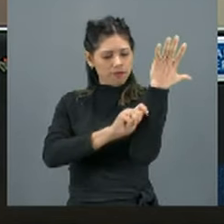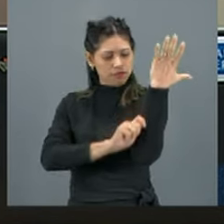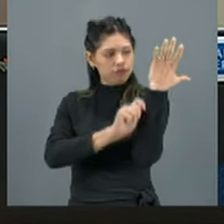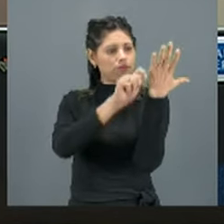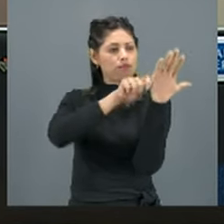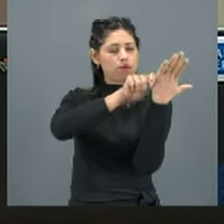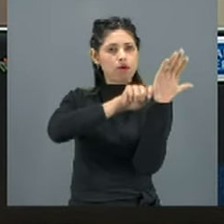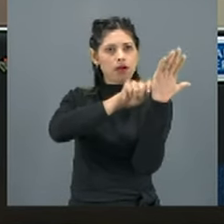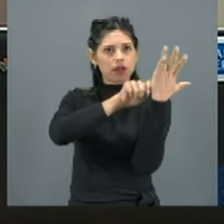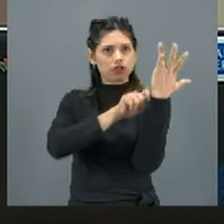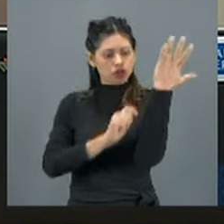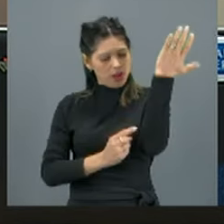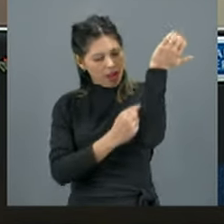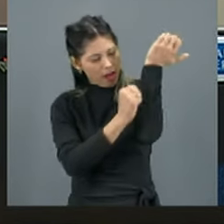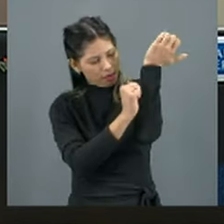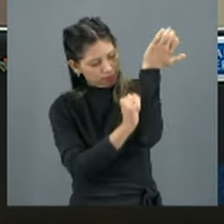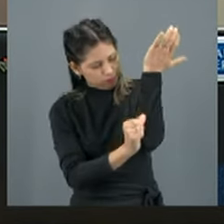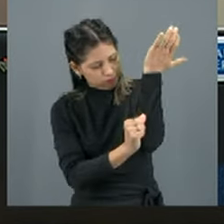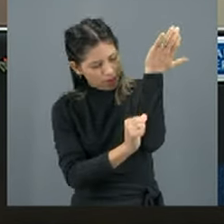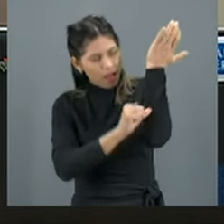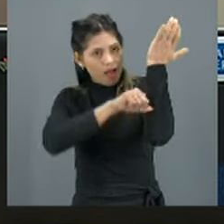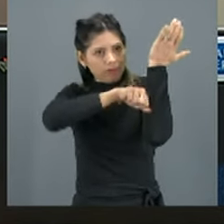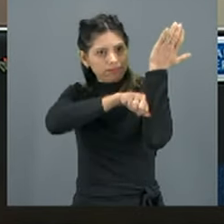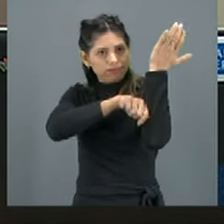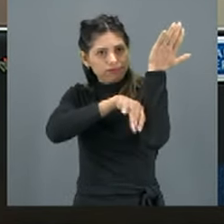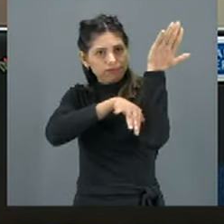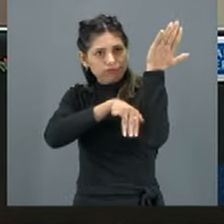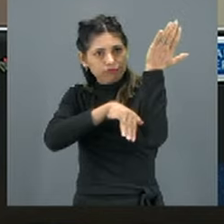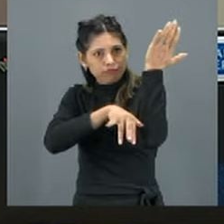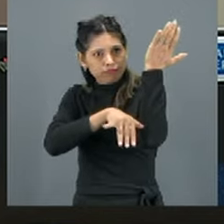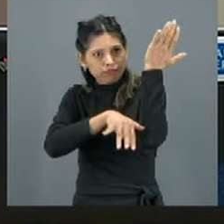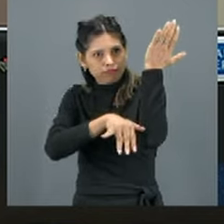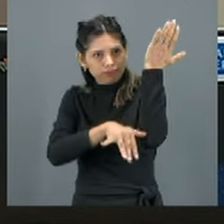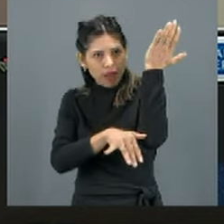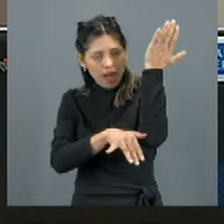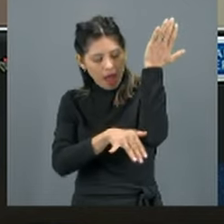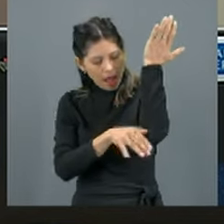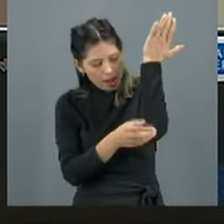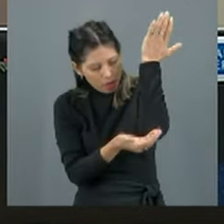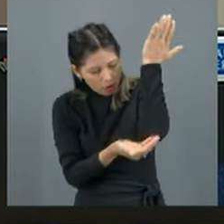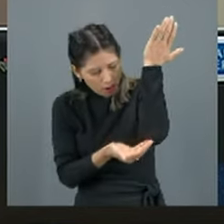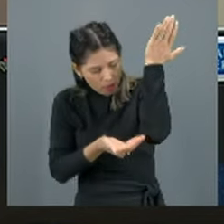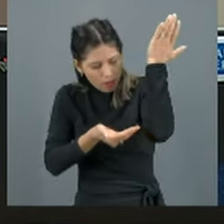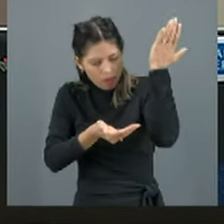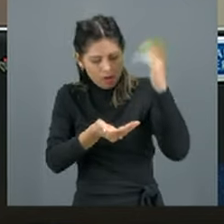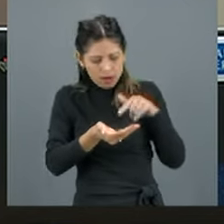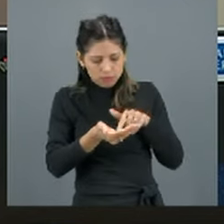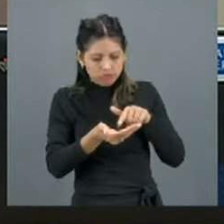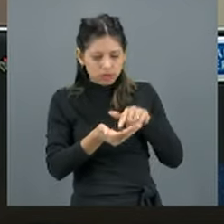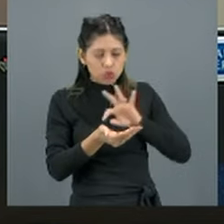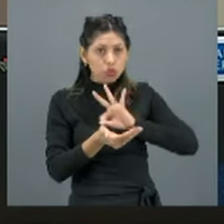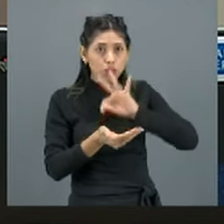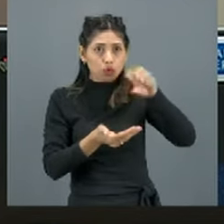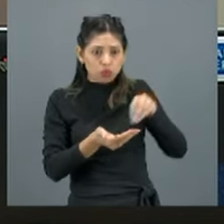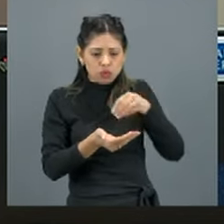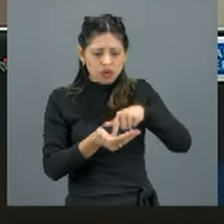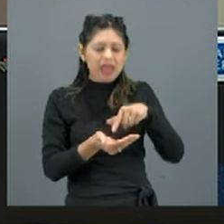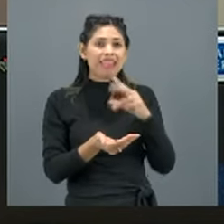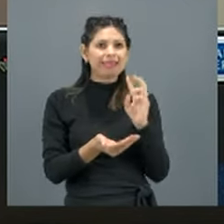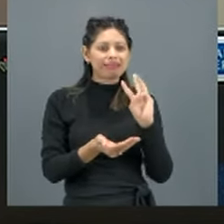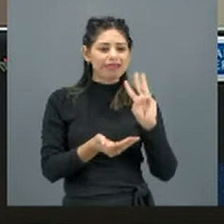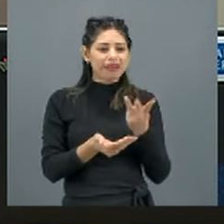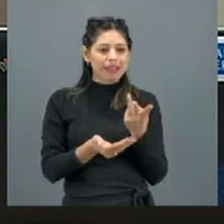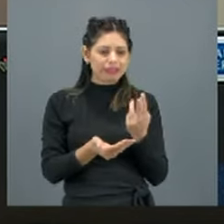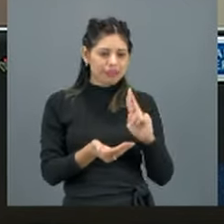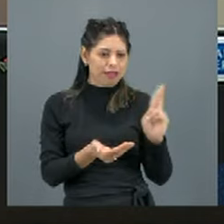eles ganham R$3 por quilo de seringa. R$3 por quilo. Tem subsídio do governo, mas que não chega. Então